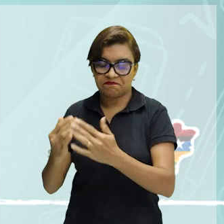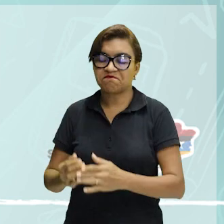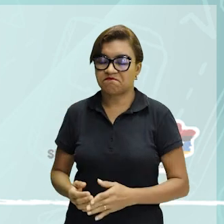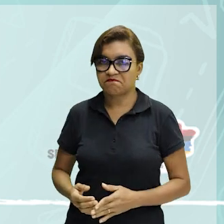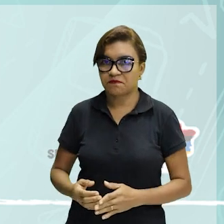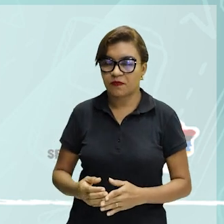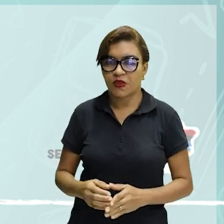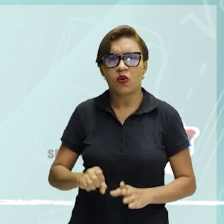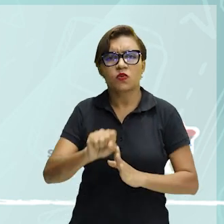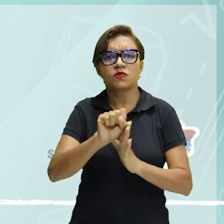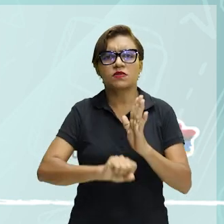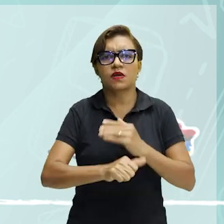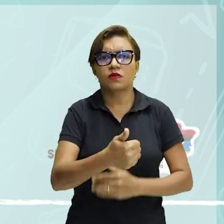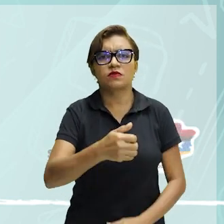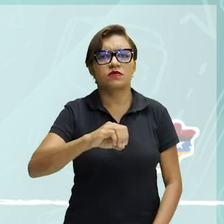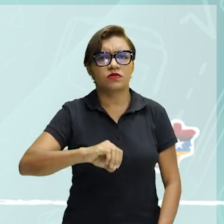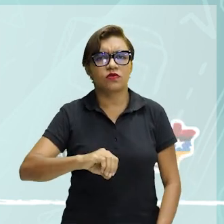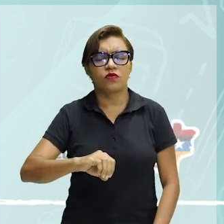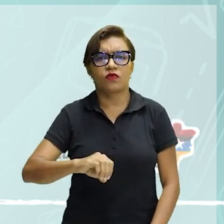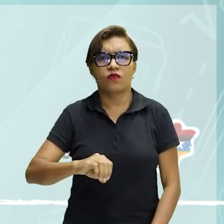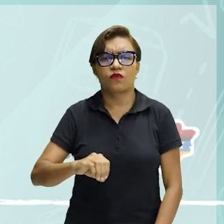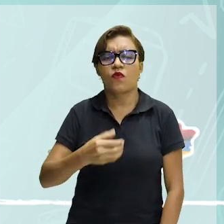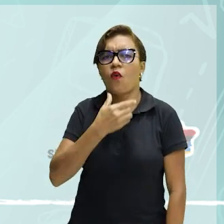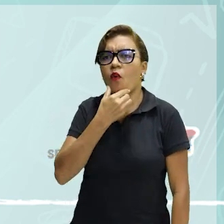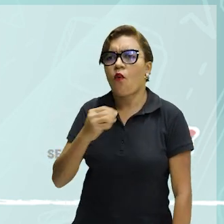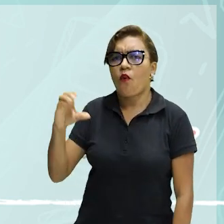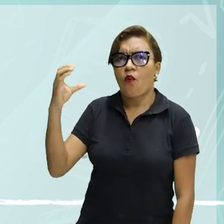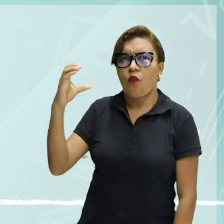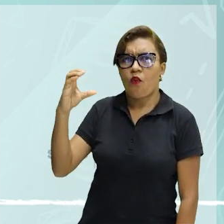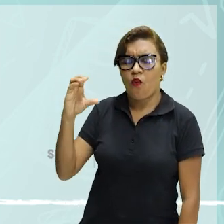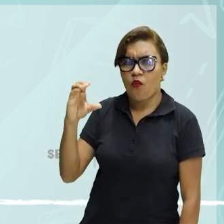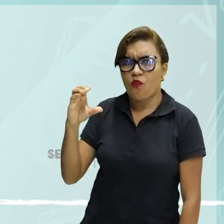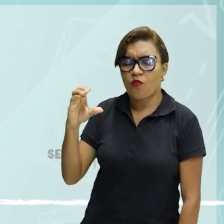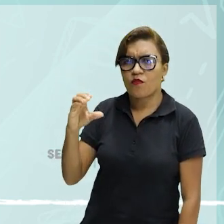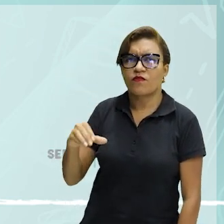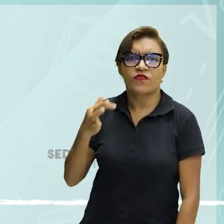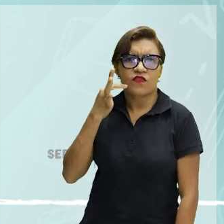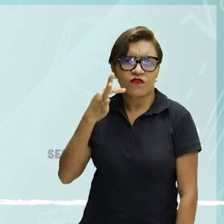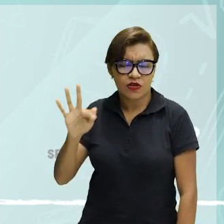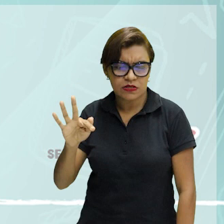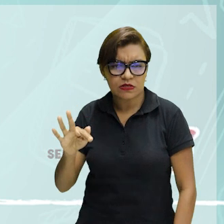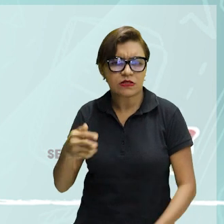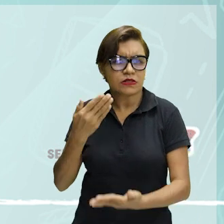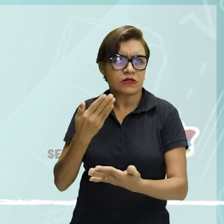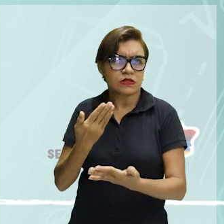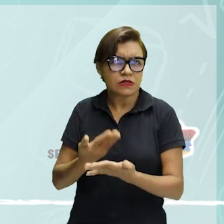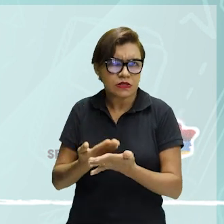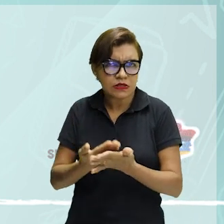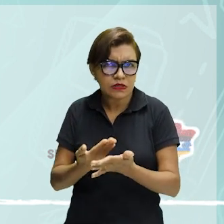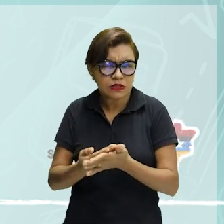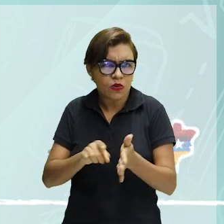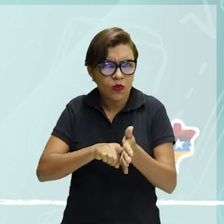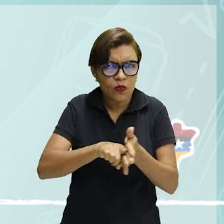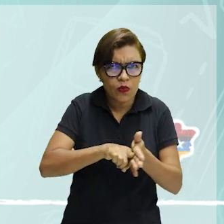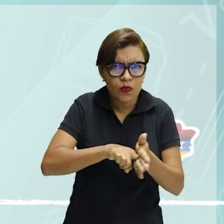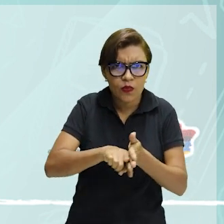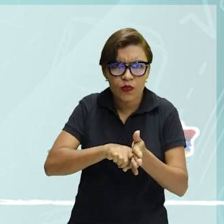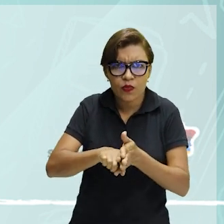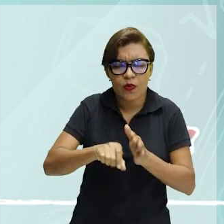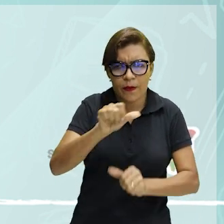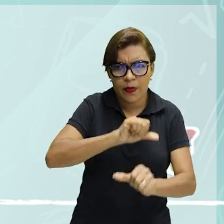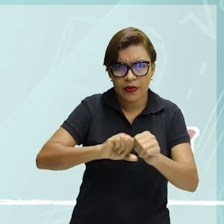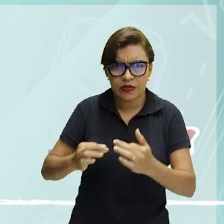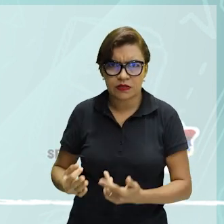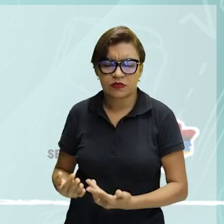Então, no século XIX, o cientista francês François Raoult estudou as propriedades coligativas e chegou